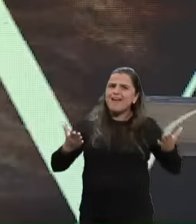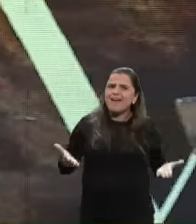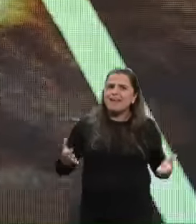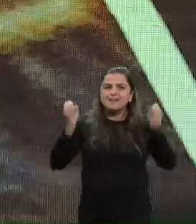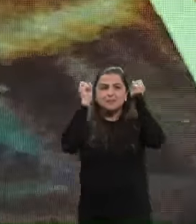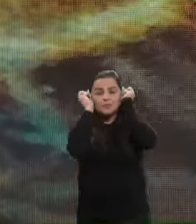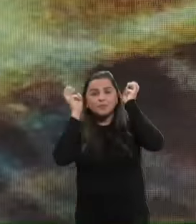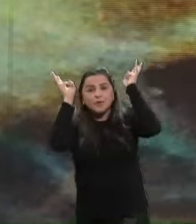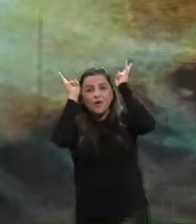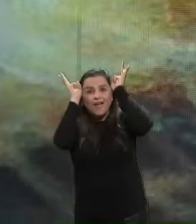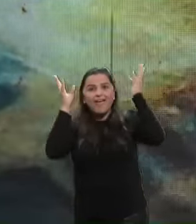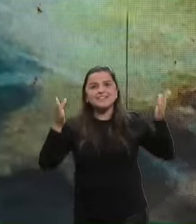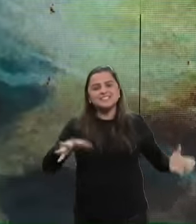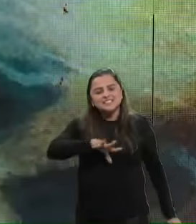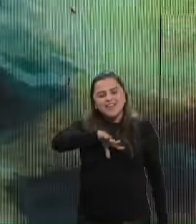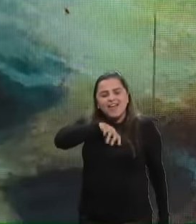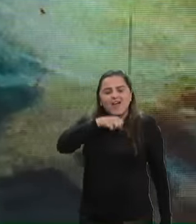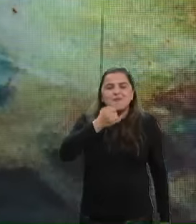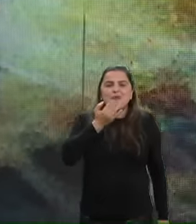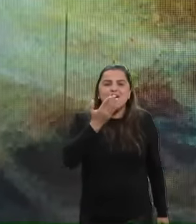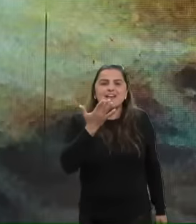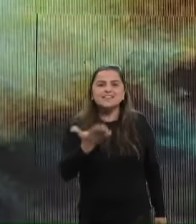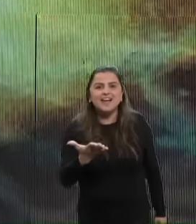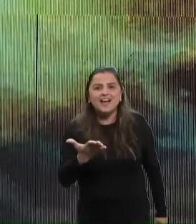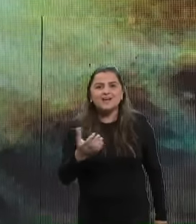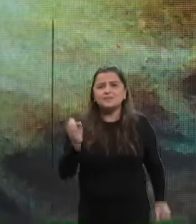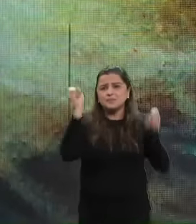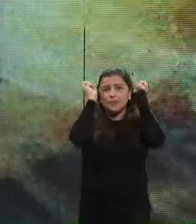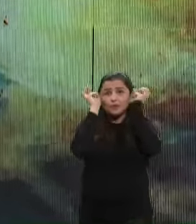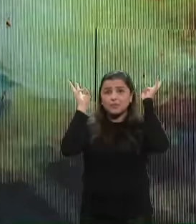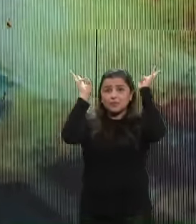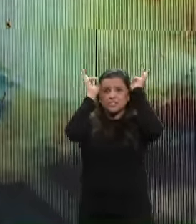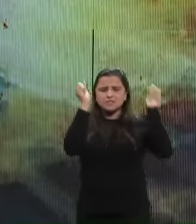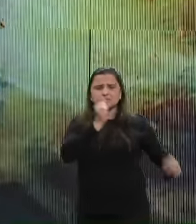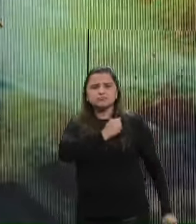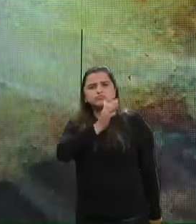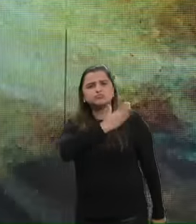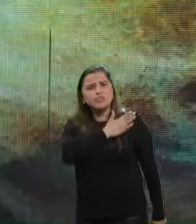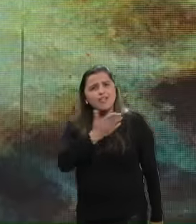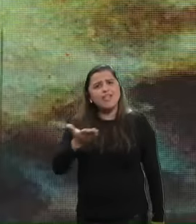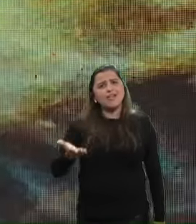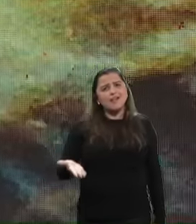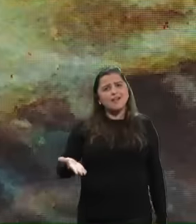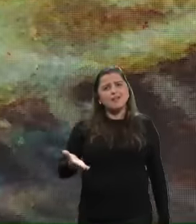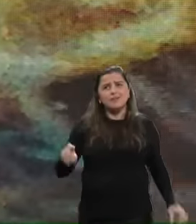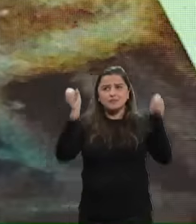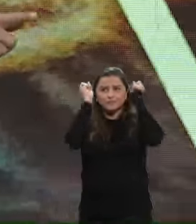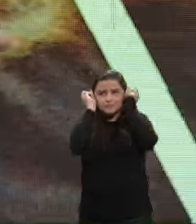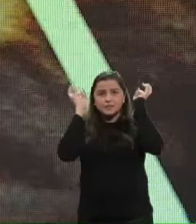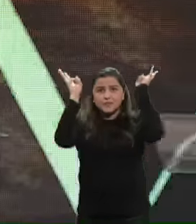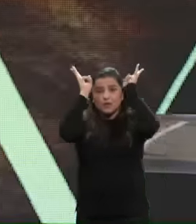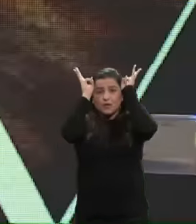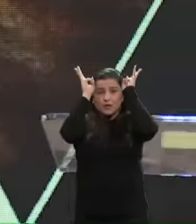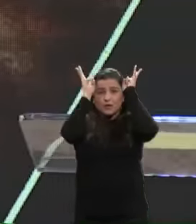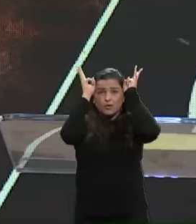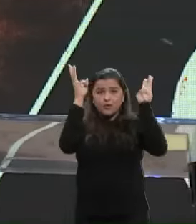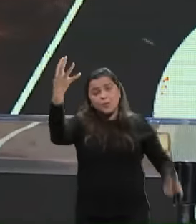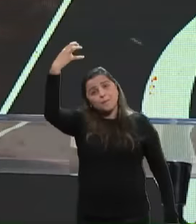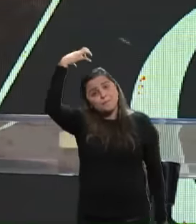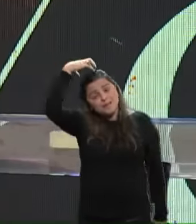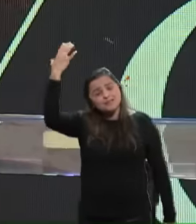Moisés, o poeta. Moisés, o general. Moisés, um príncipe.